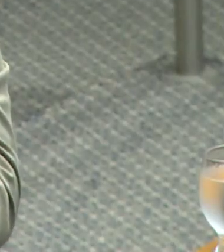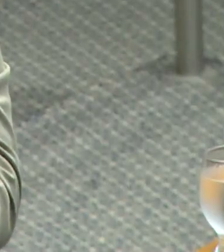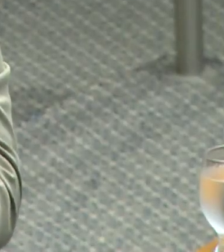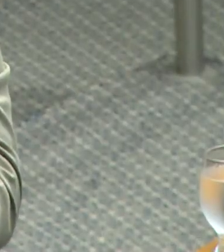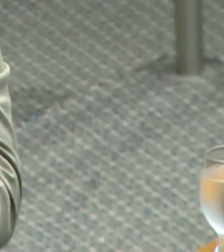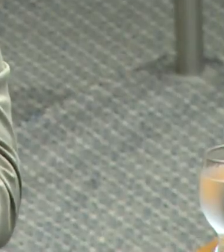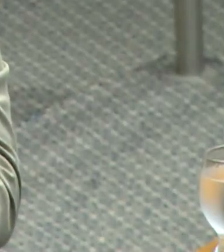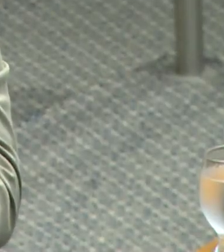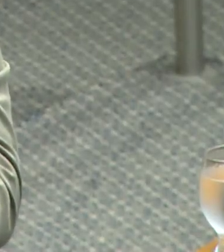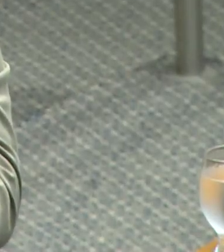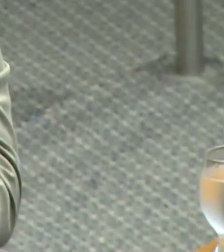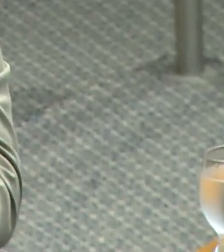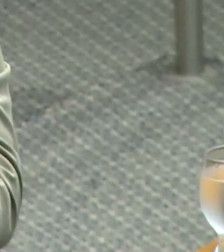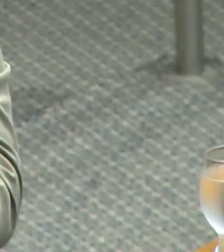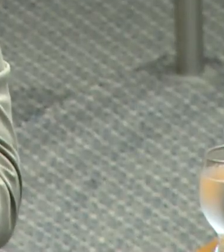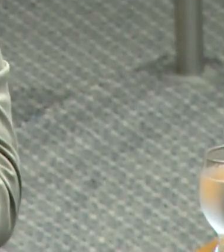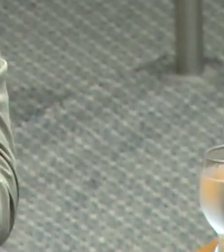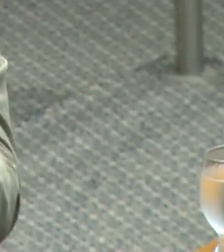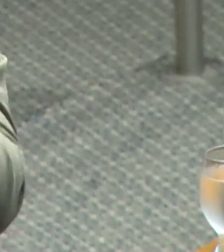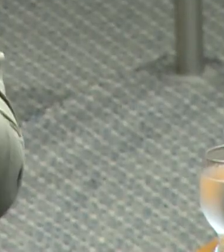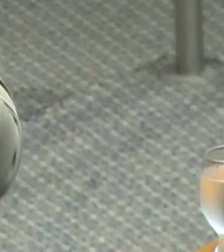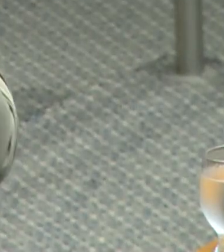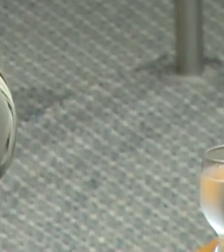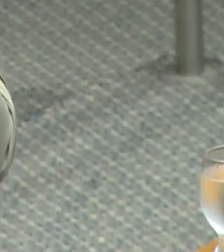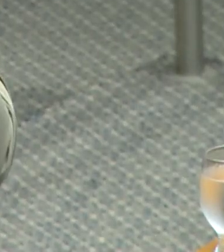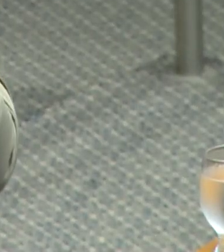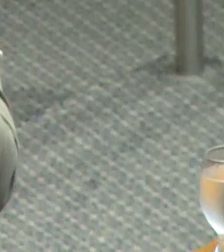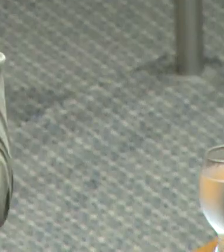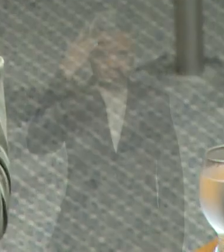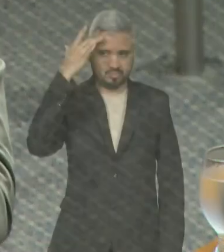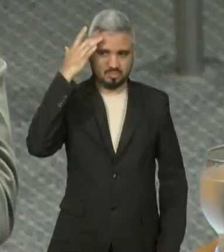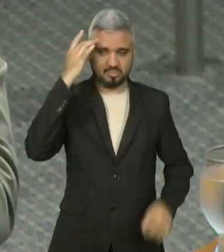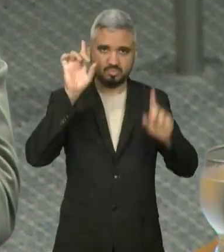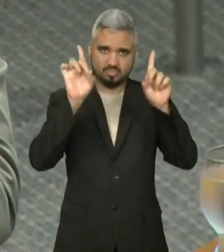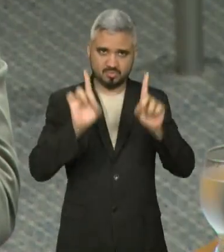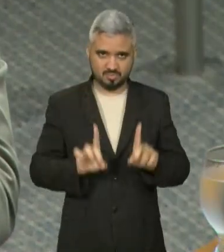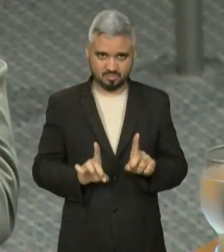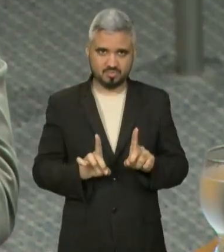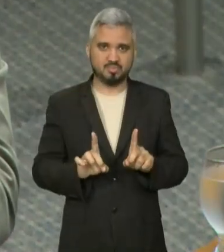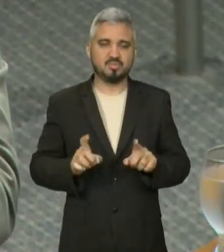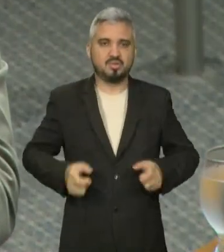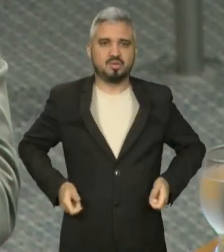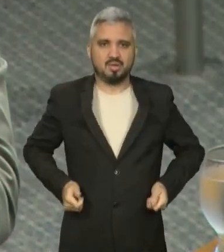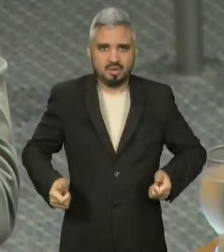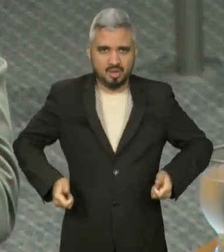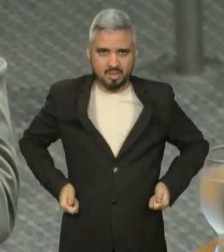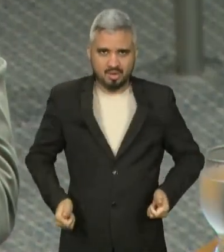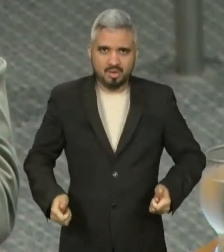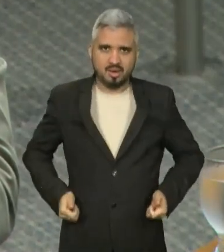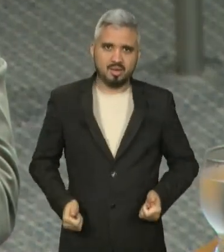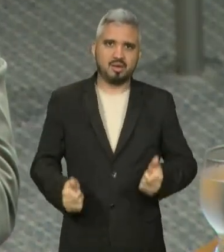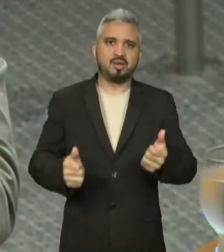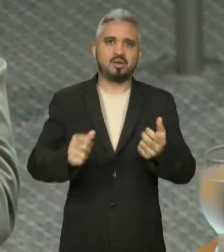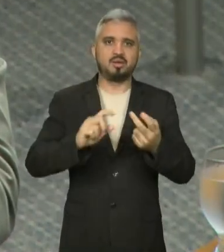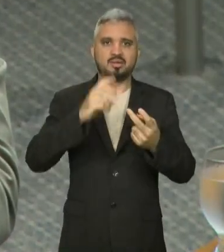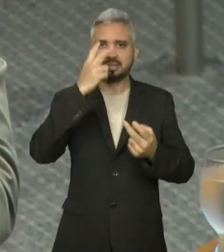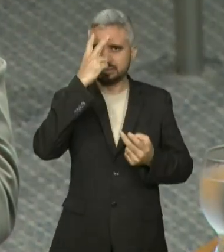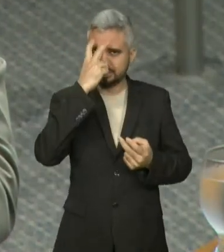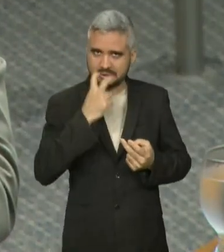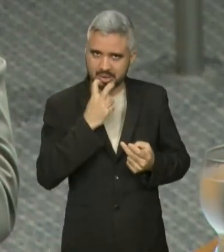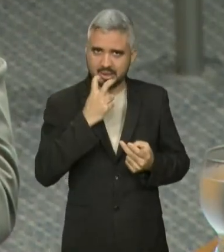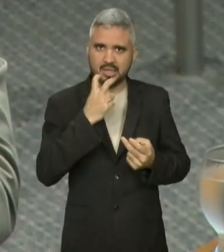tanto audiovisual como cadeirante, né? As várias dificuldades que tem para quem precisa